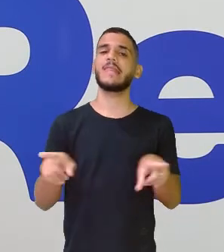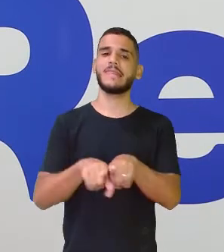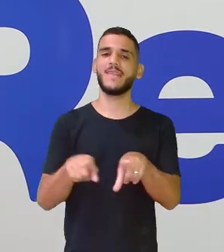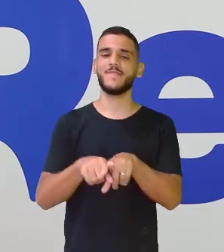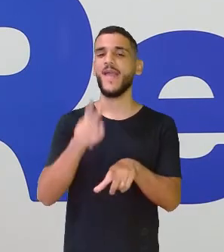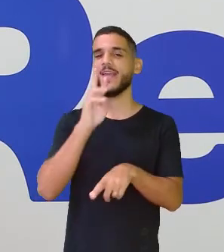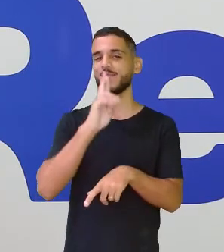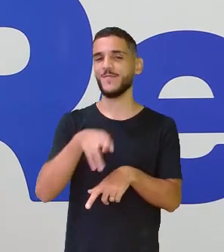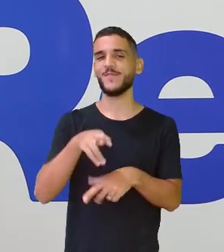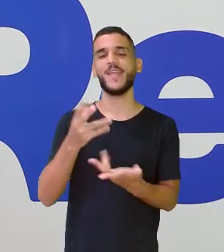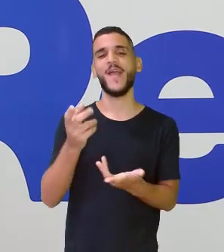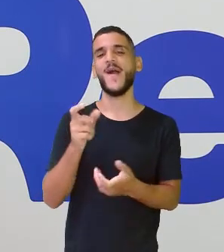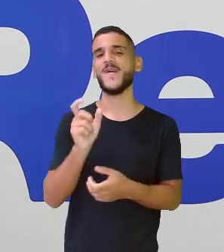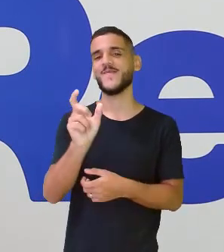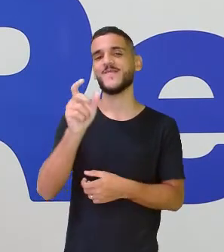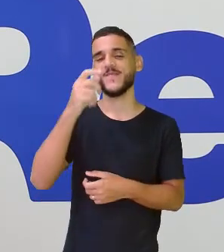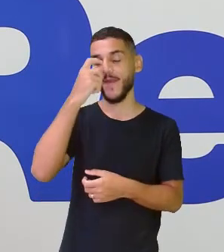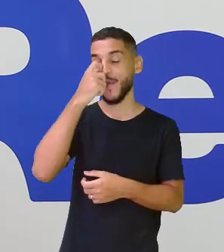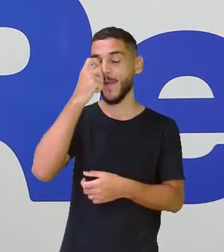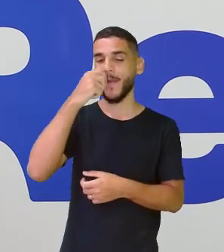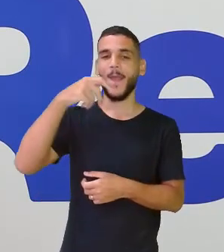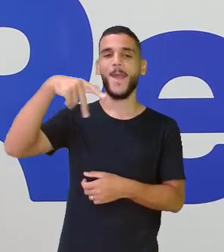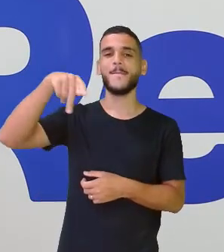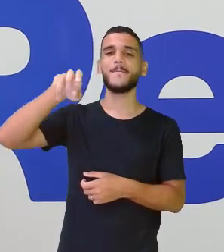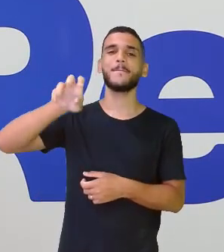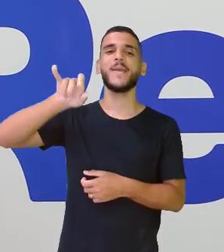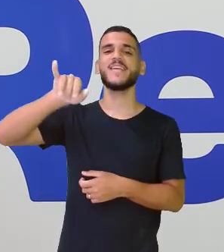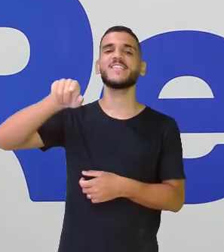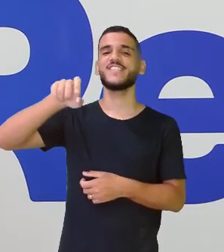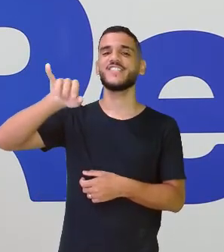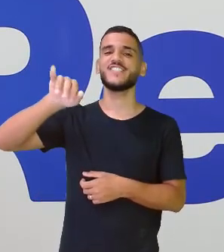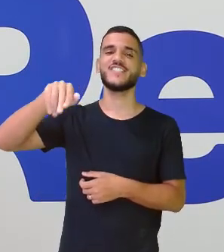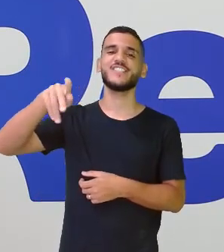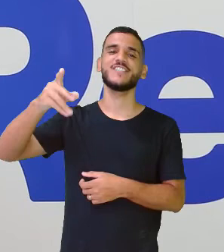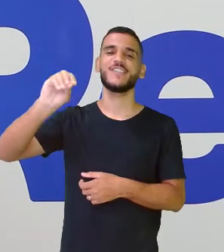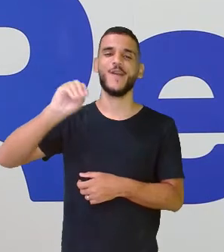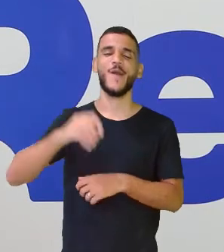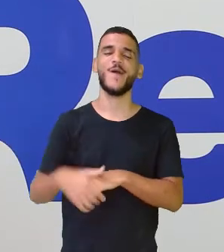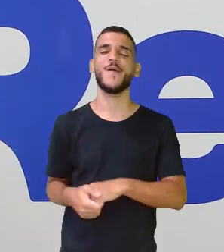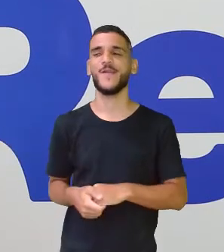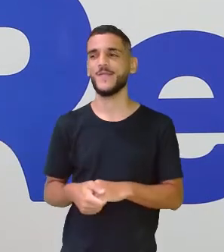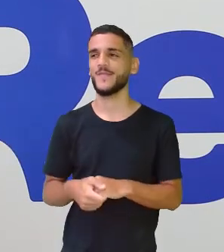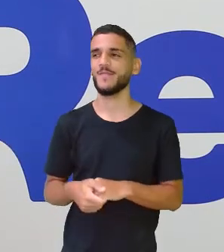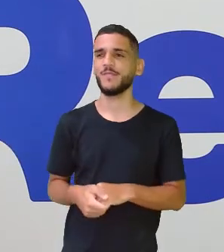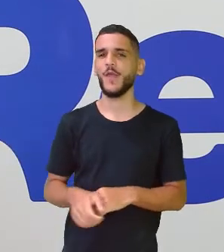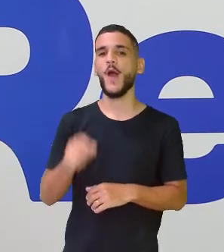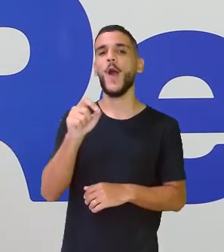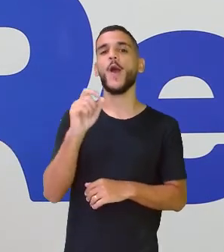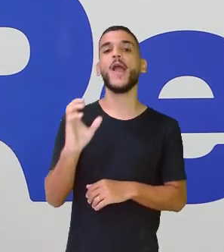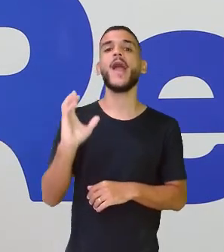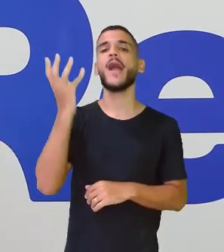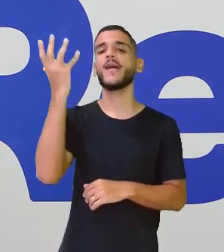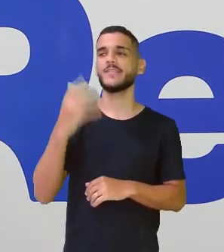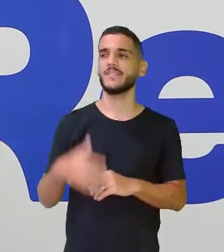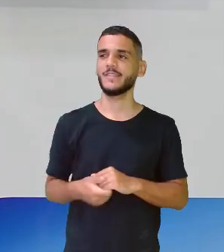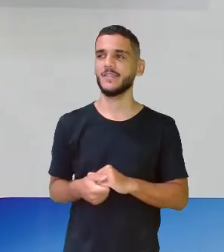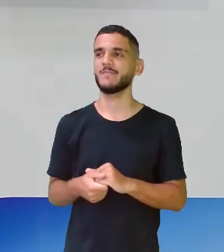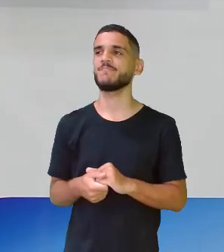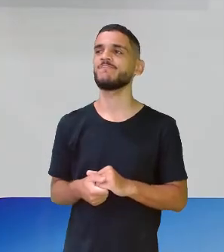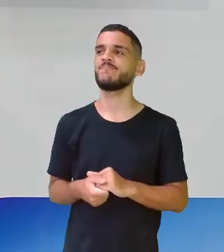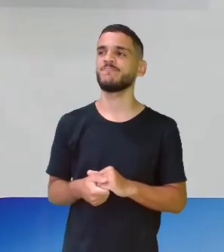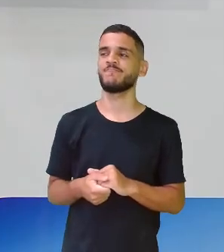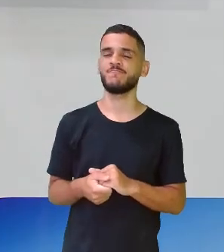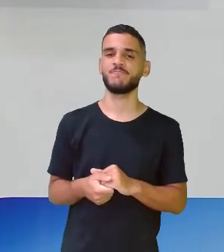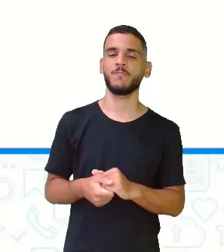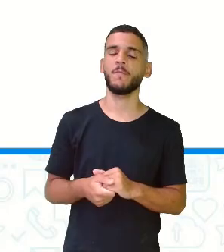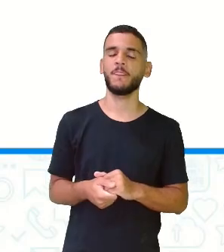peixinho. Ah, e são todos eles, né? O peixe. Que é que aconteceu? Olha só,